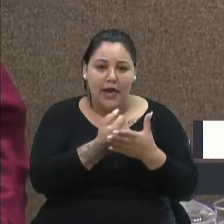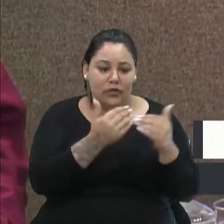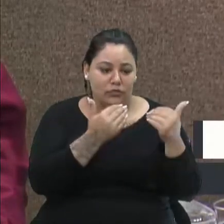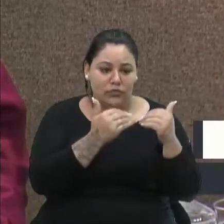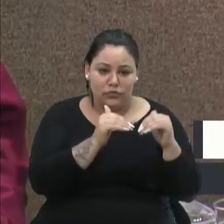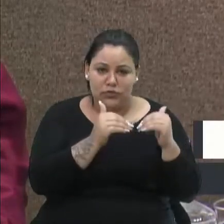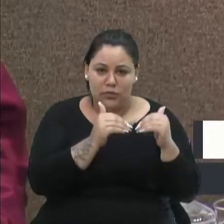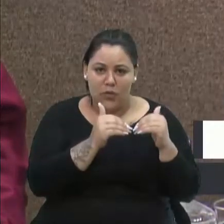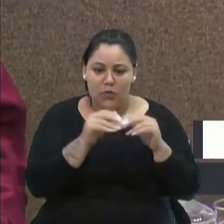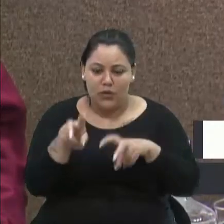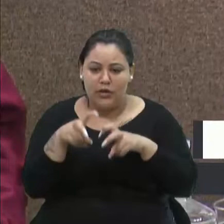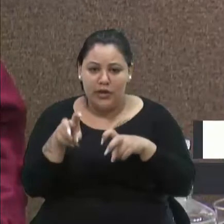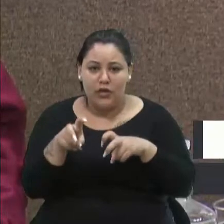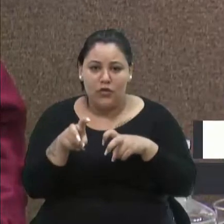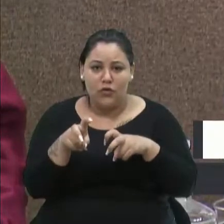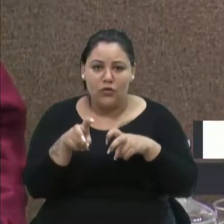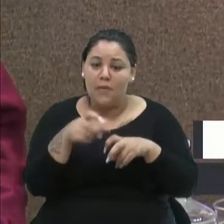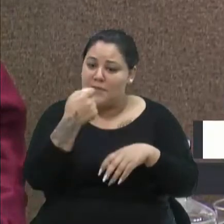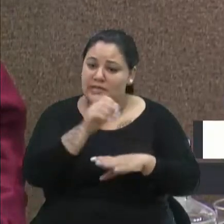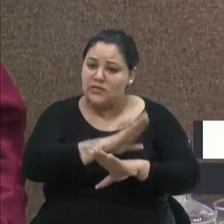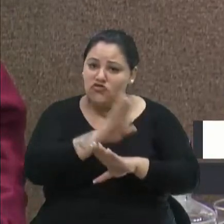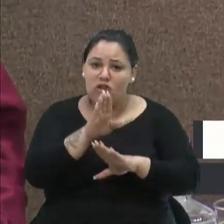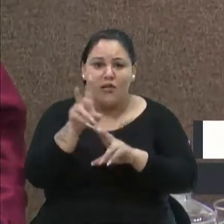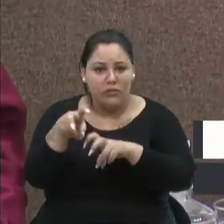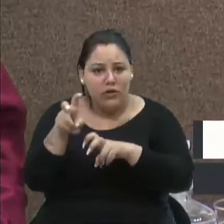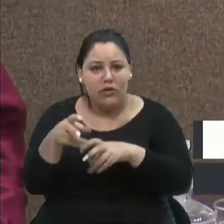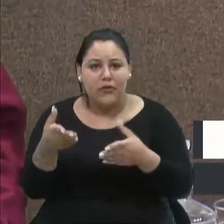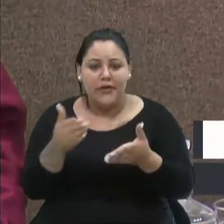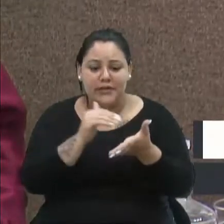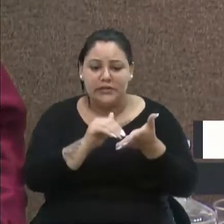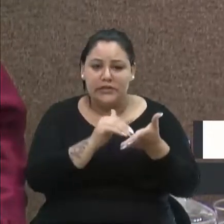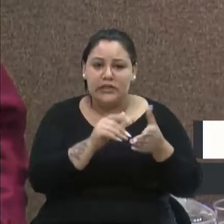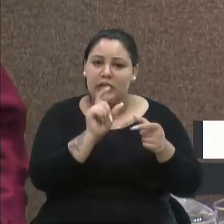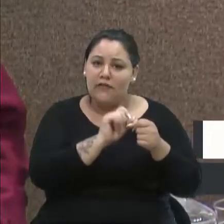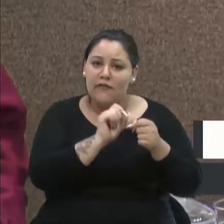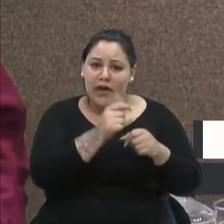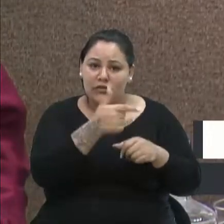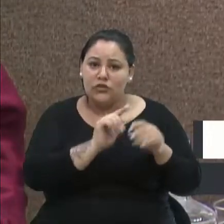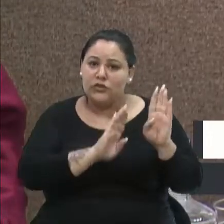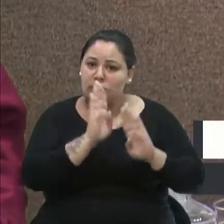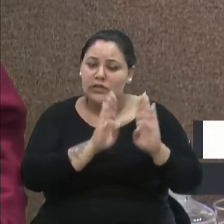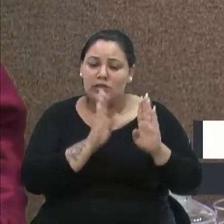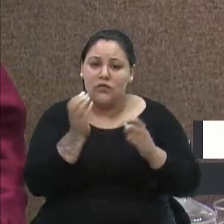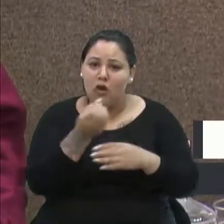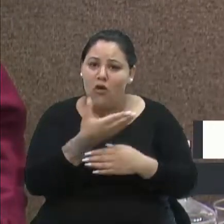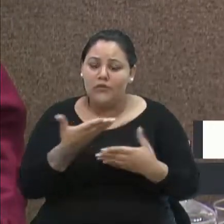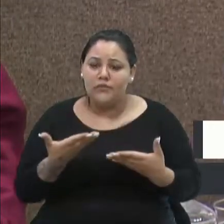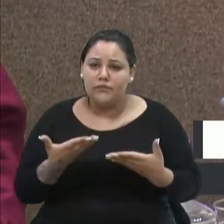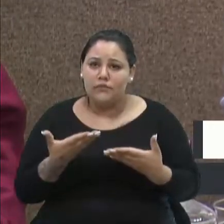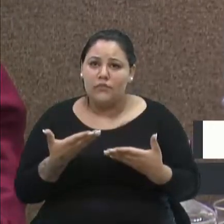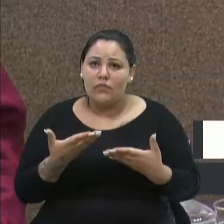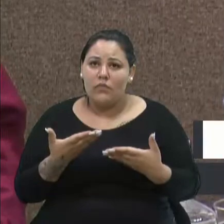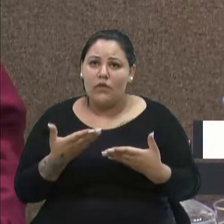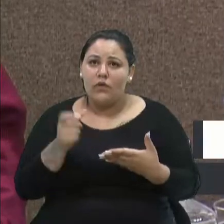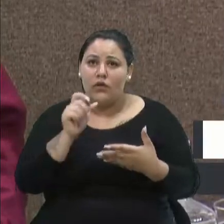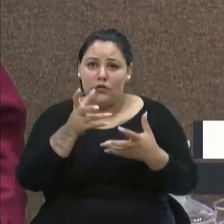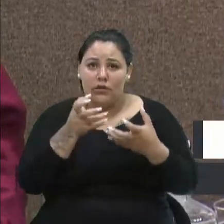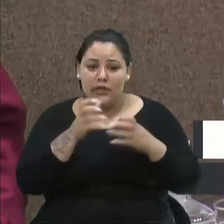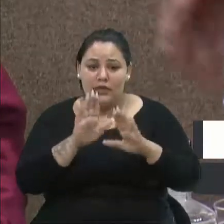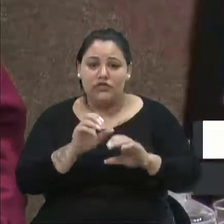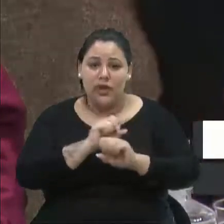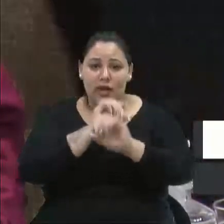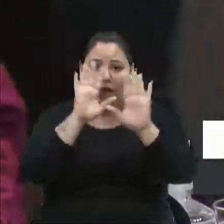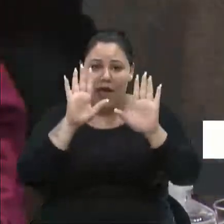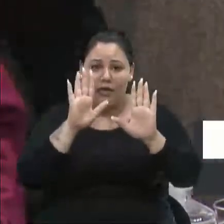ir para o interior. Ponto final. A secretaria se fará outra licitação mais adiante. Uma parte, então é o que eu queria deixar claro, a minha